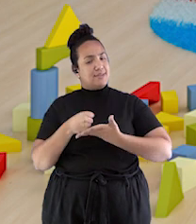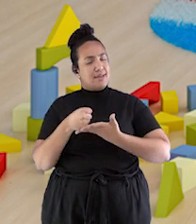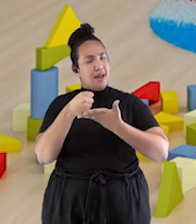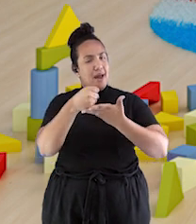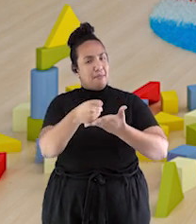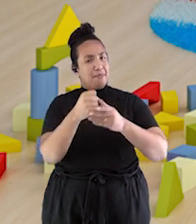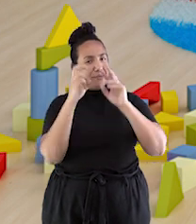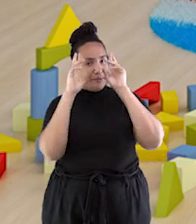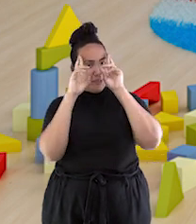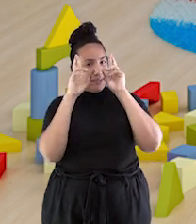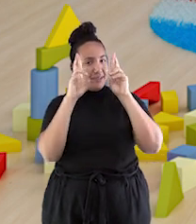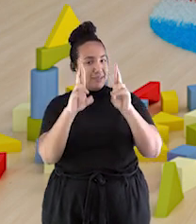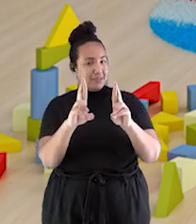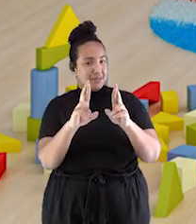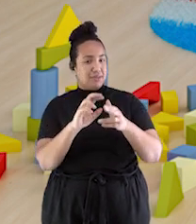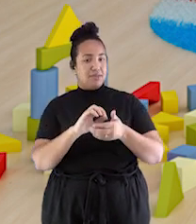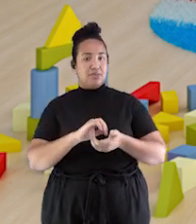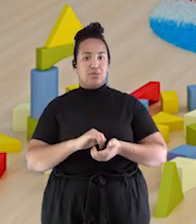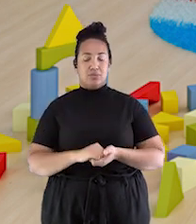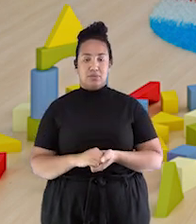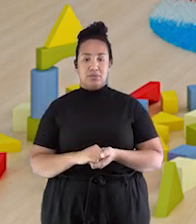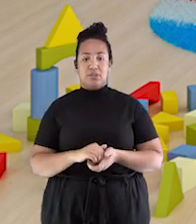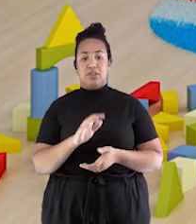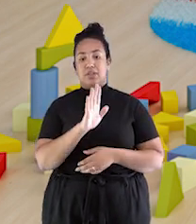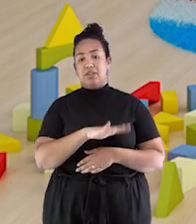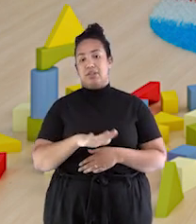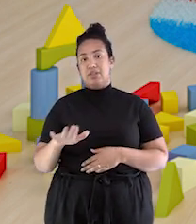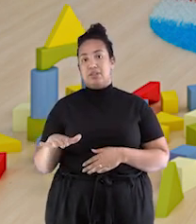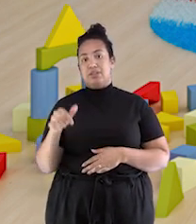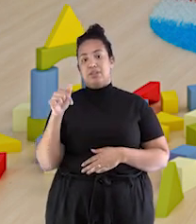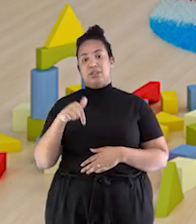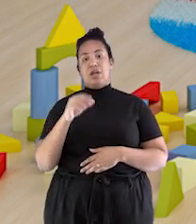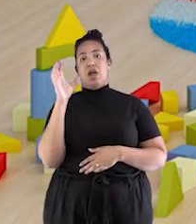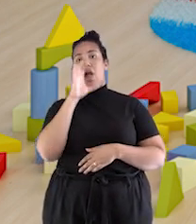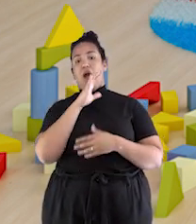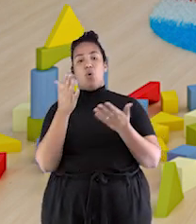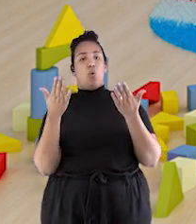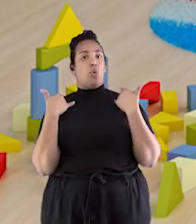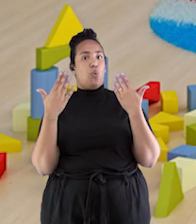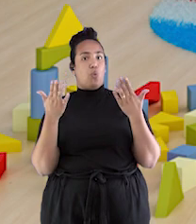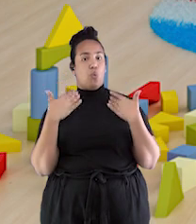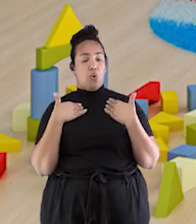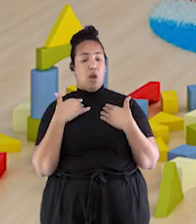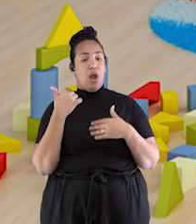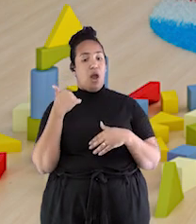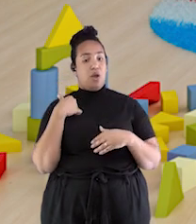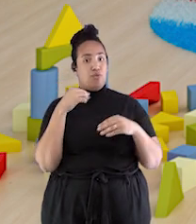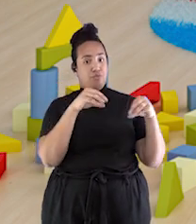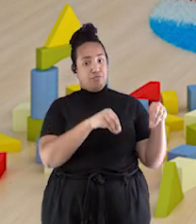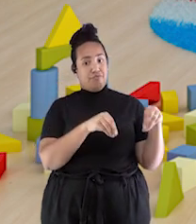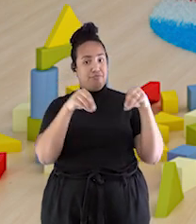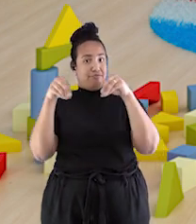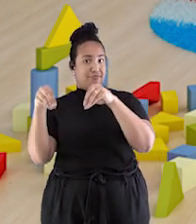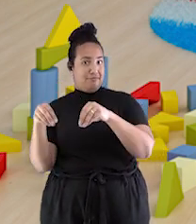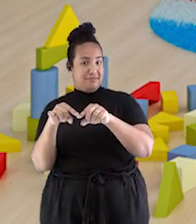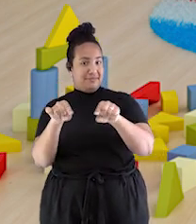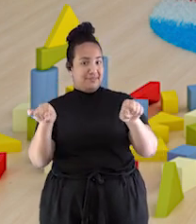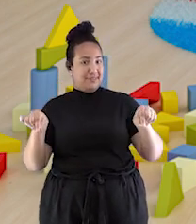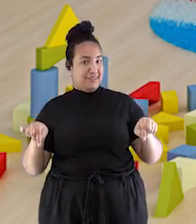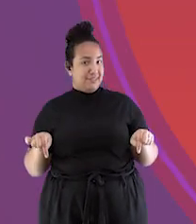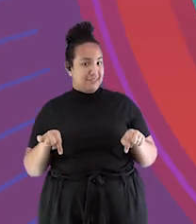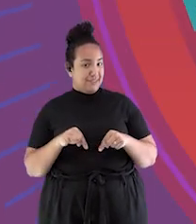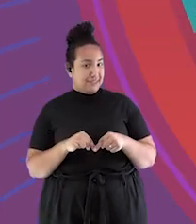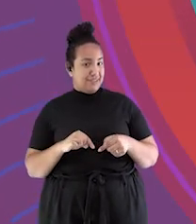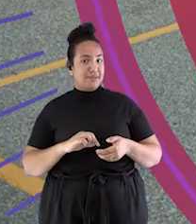respeito. Crianças, tá um pouco calor por aqui. Acho que vou sair da sala de aula e vou para fora um